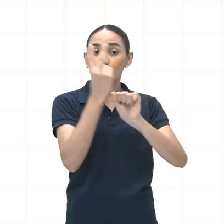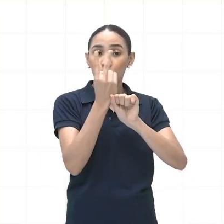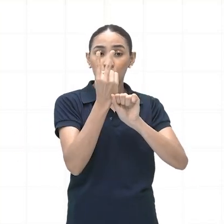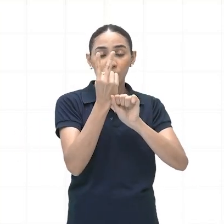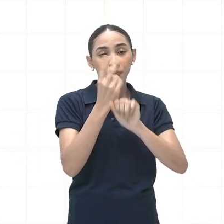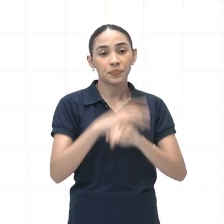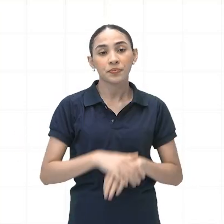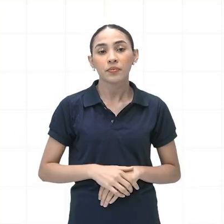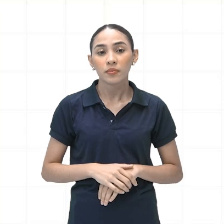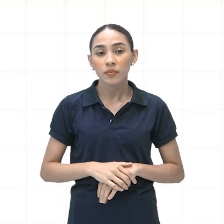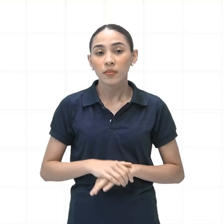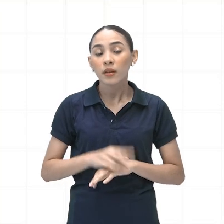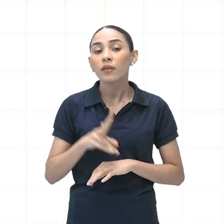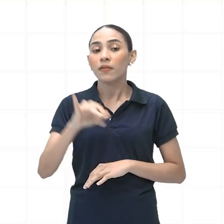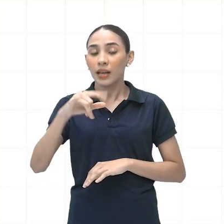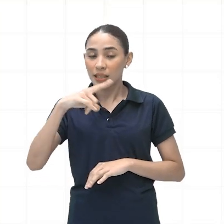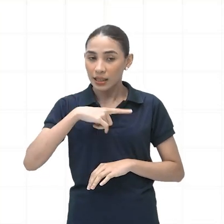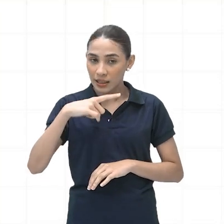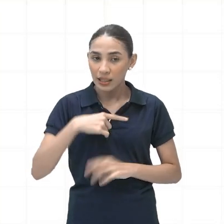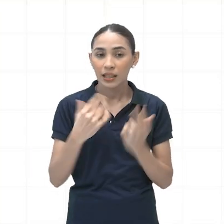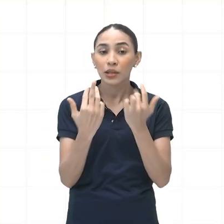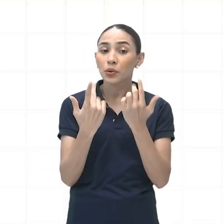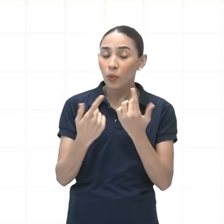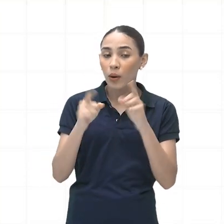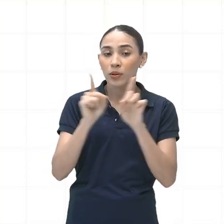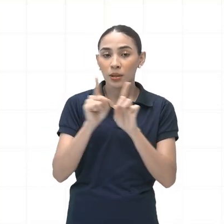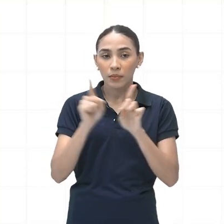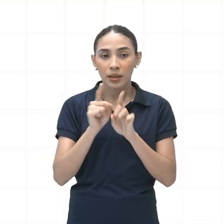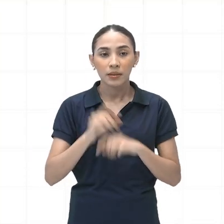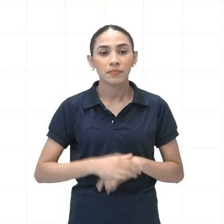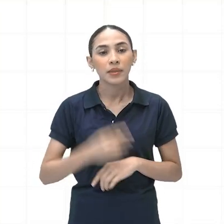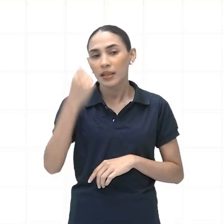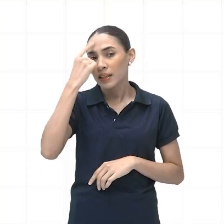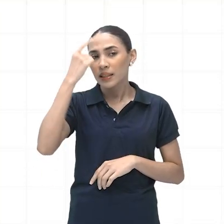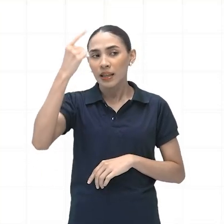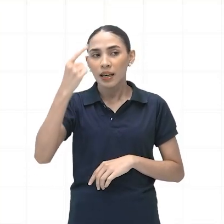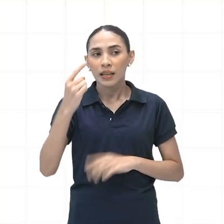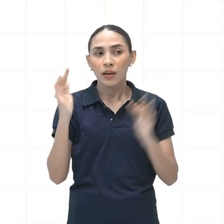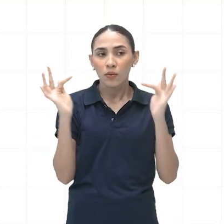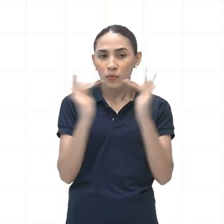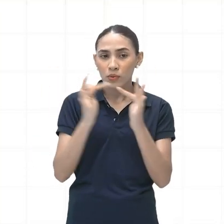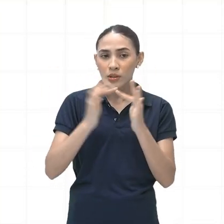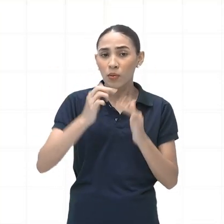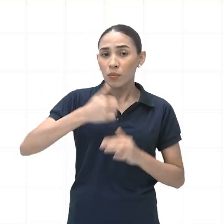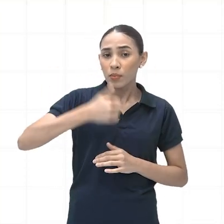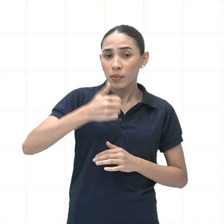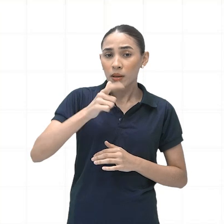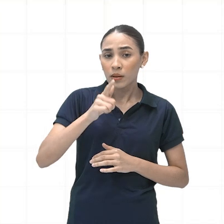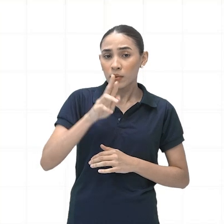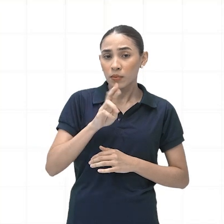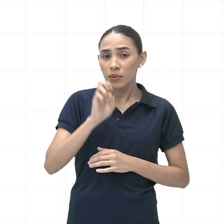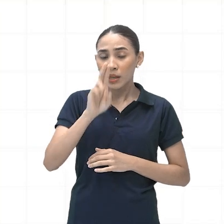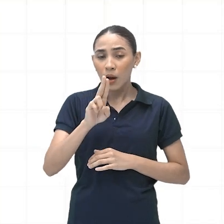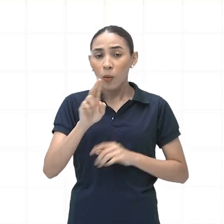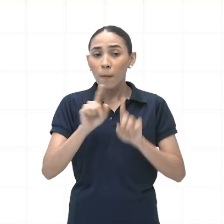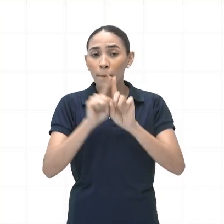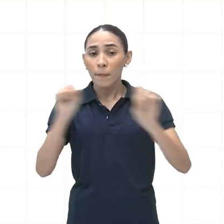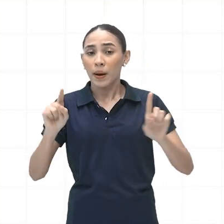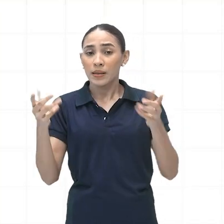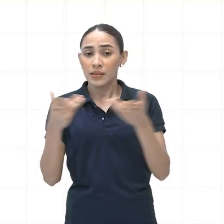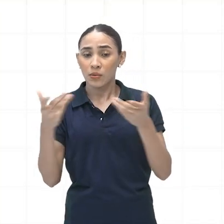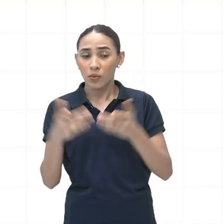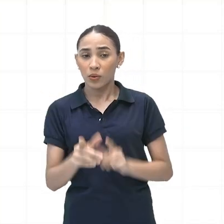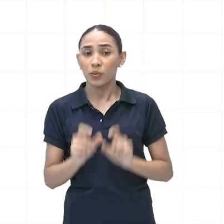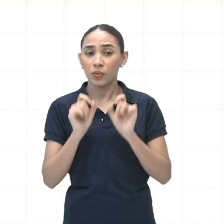2, certo? Vai ter a mesma ideia da função do primeiro grau, só que agora nós vamos trabalhar